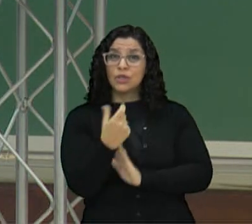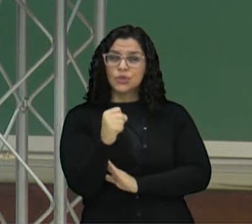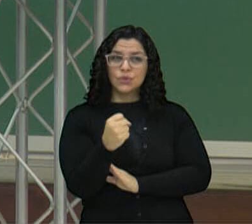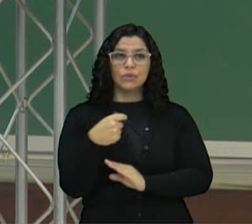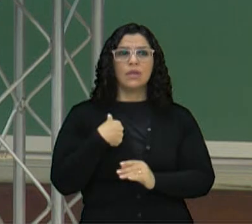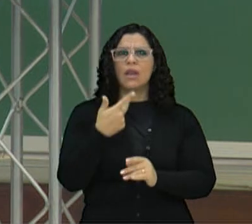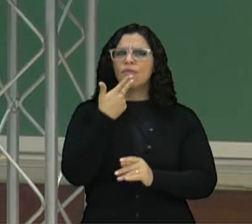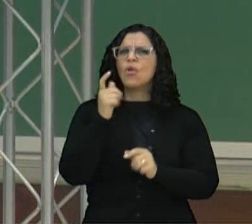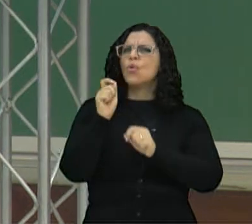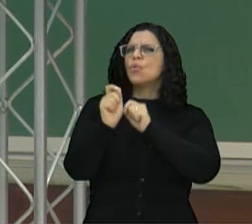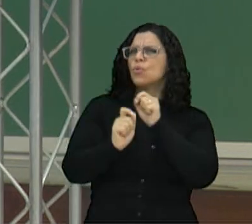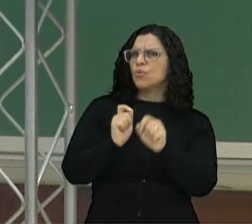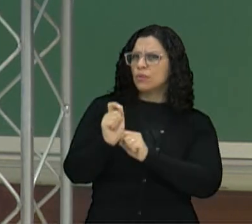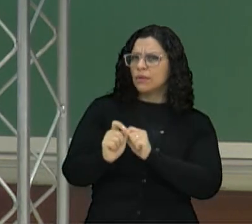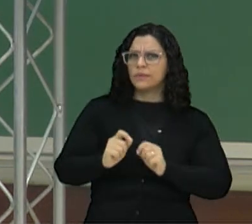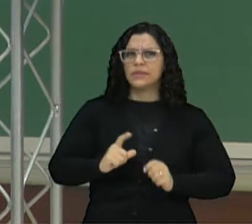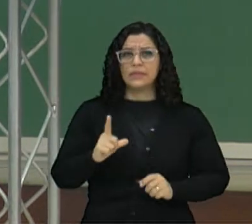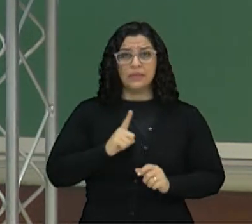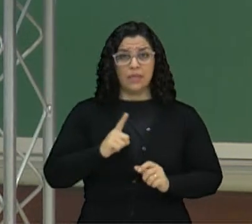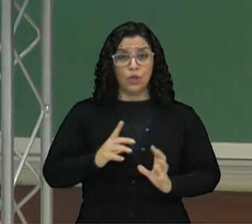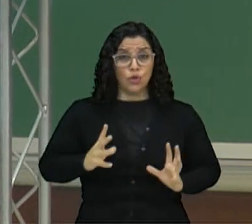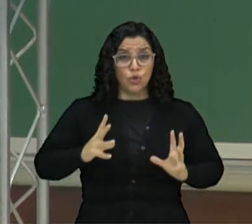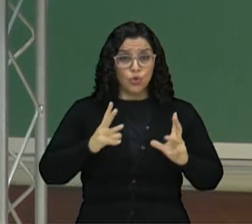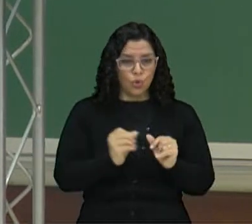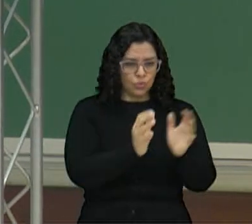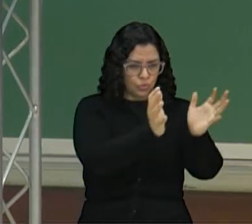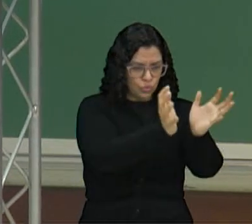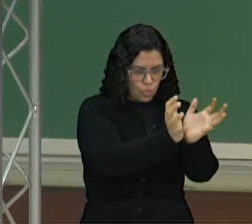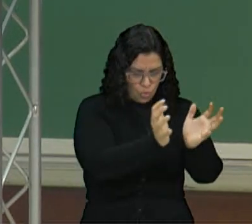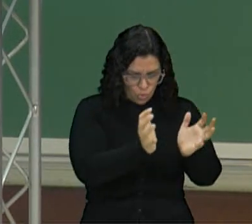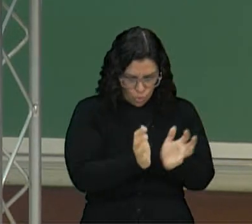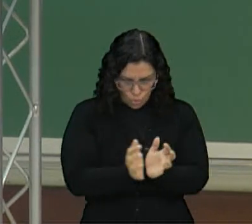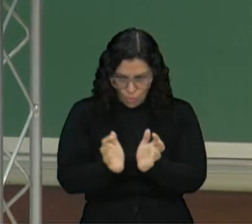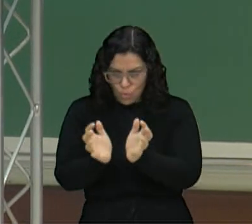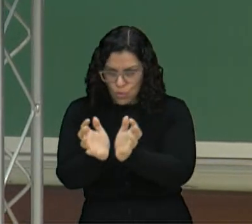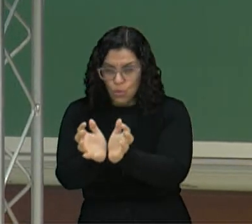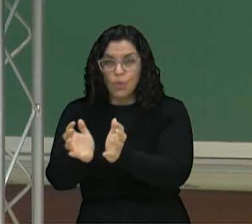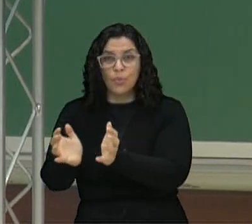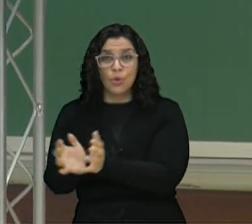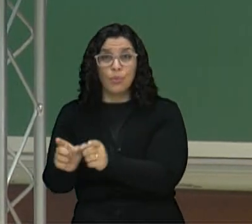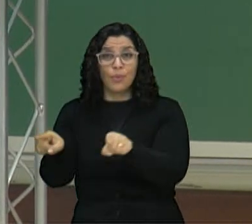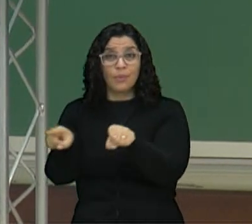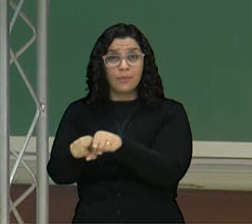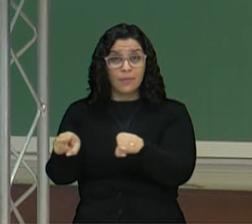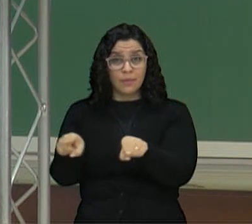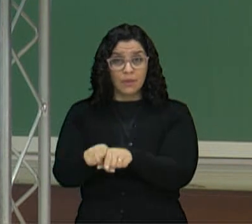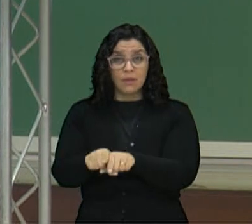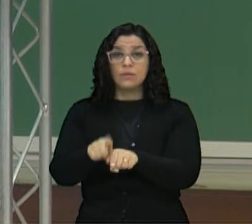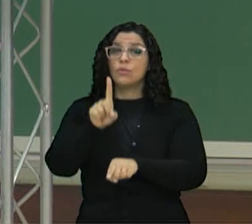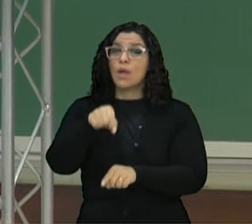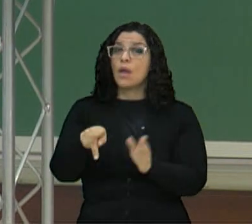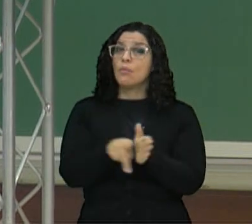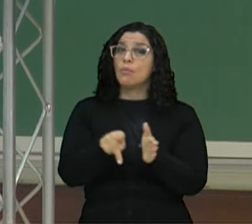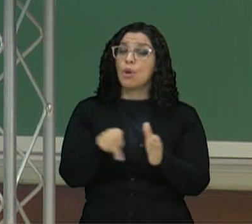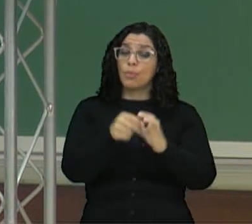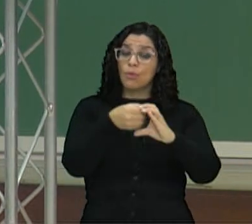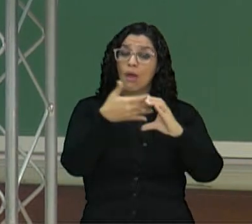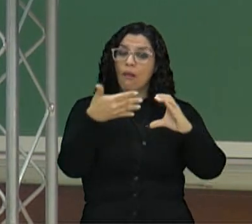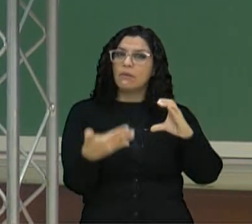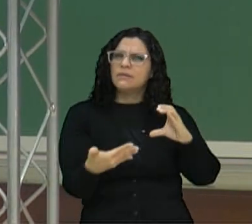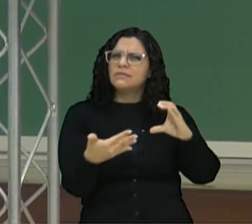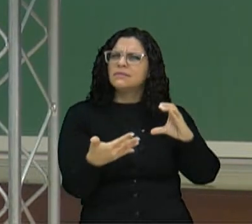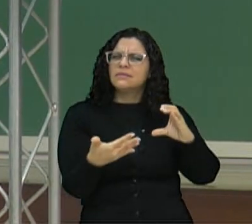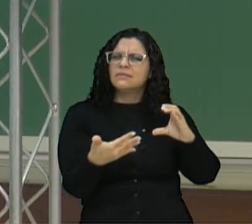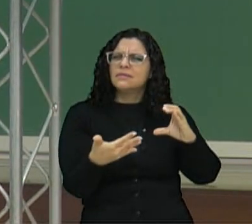Linneu estabeleceu que todos os indivíduos que pertenciam a uma mesma espécie eram aqueles que tinham